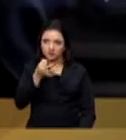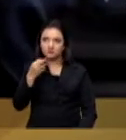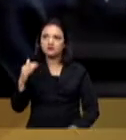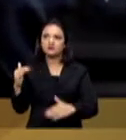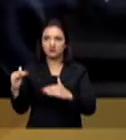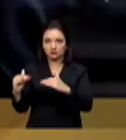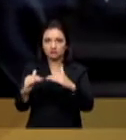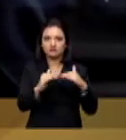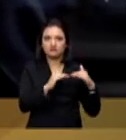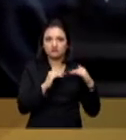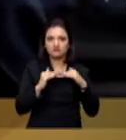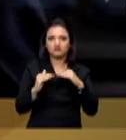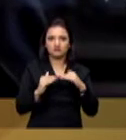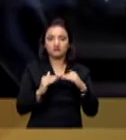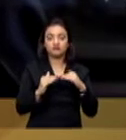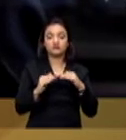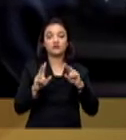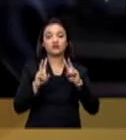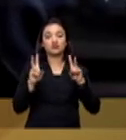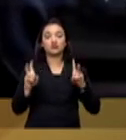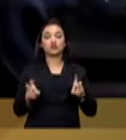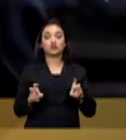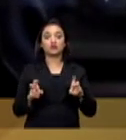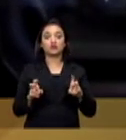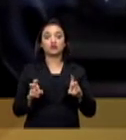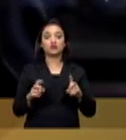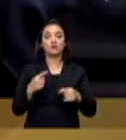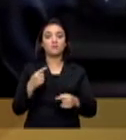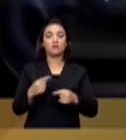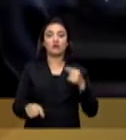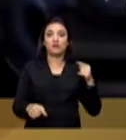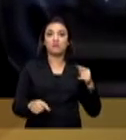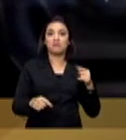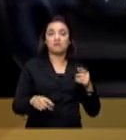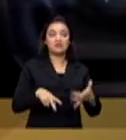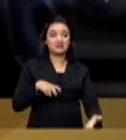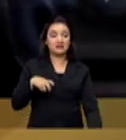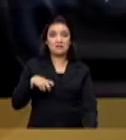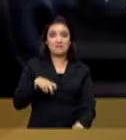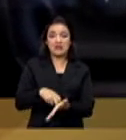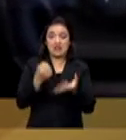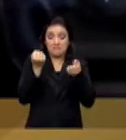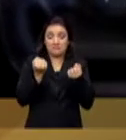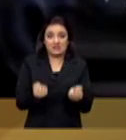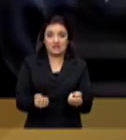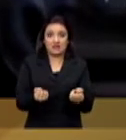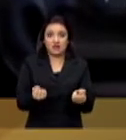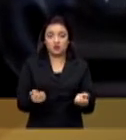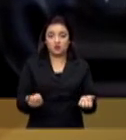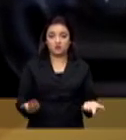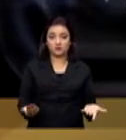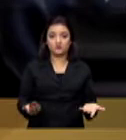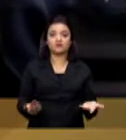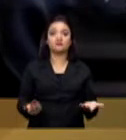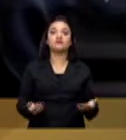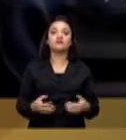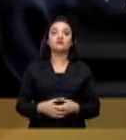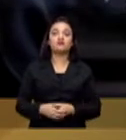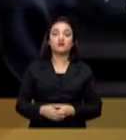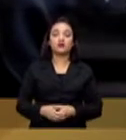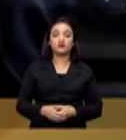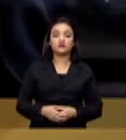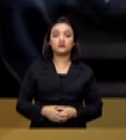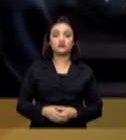vedação das penas cruéis e incomuns. Os ordenamentos jurídicos, desde